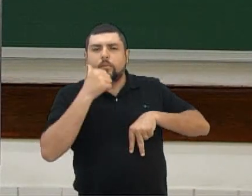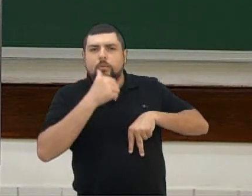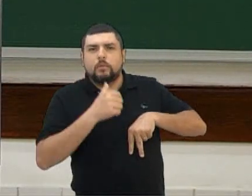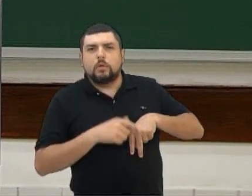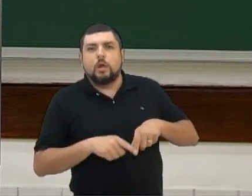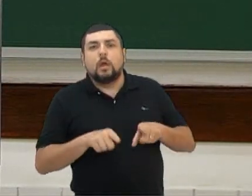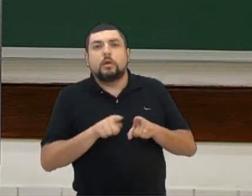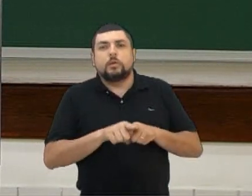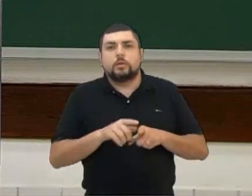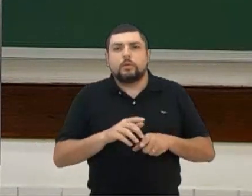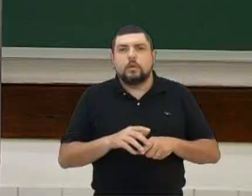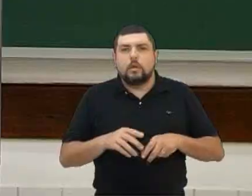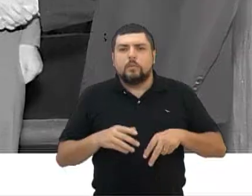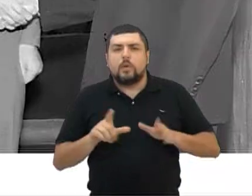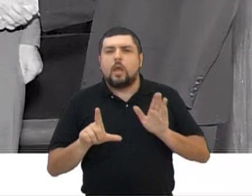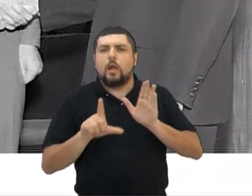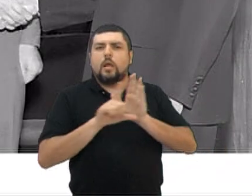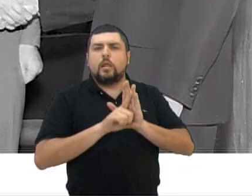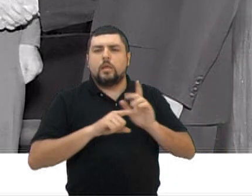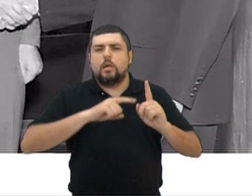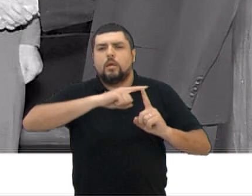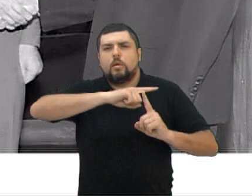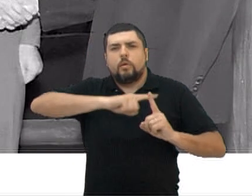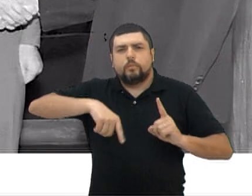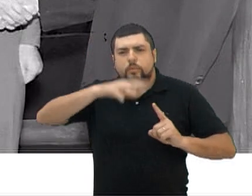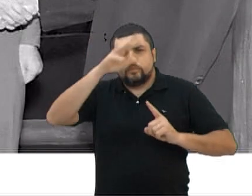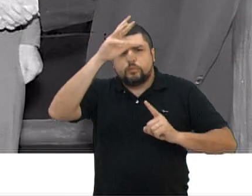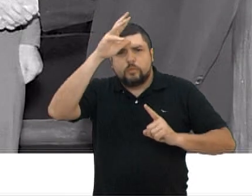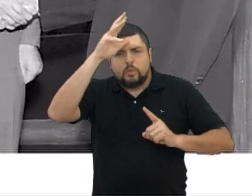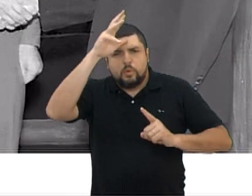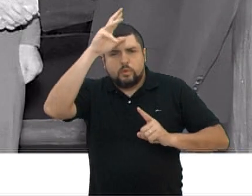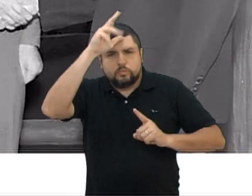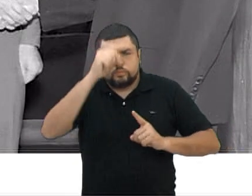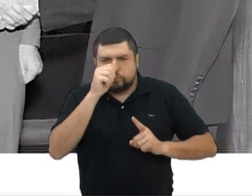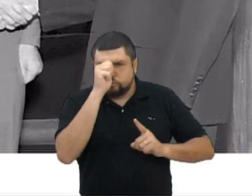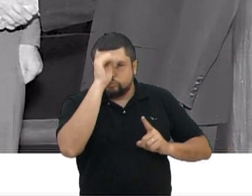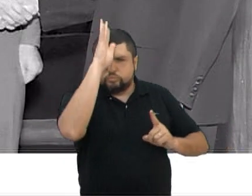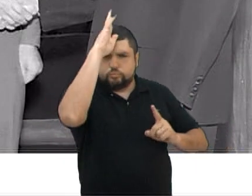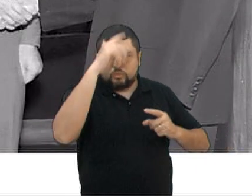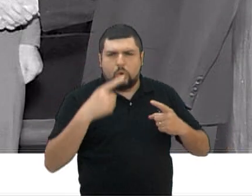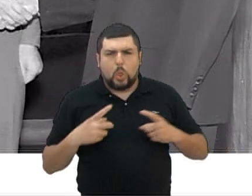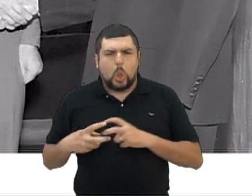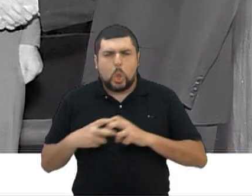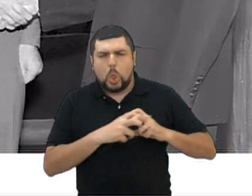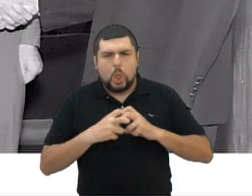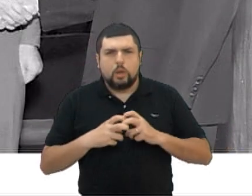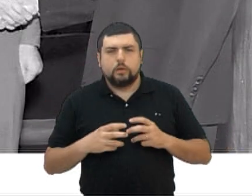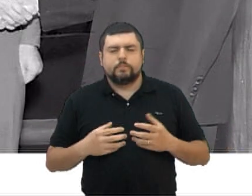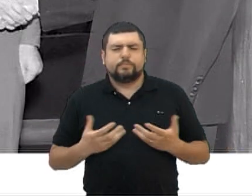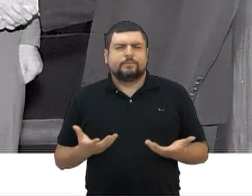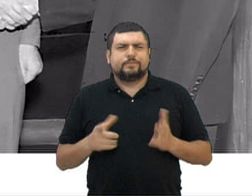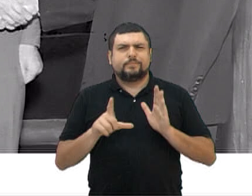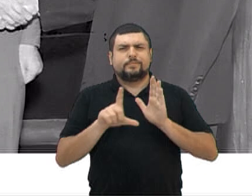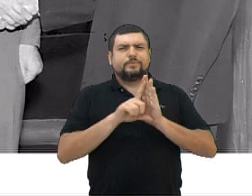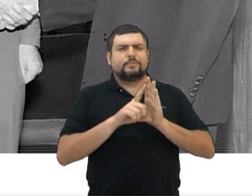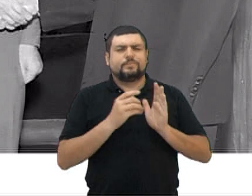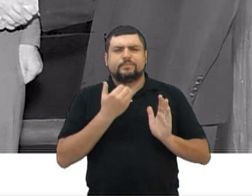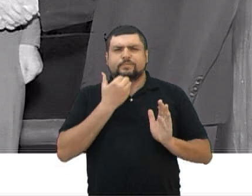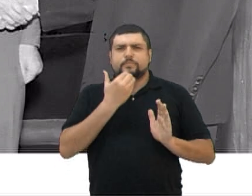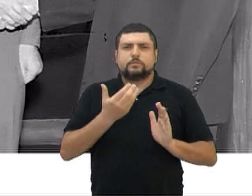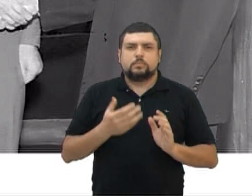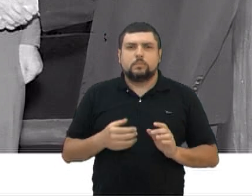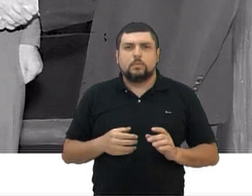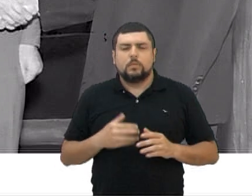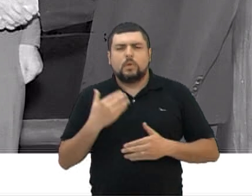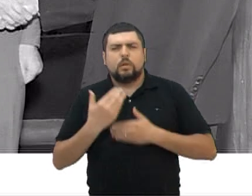galo, E ele vai sofrer um processo de radicalização política que vai levar à sua renúncia no mesmo